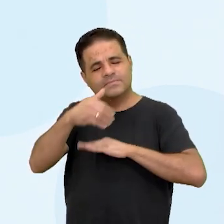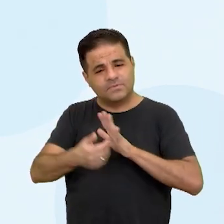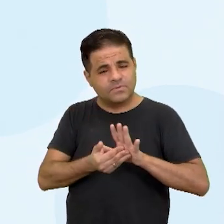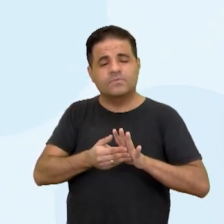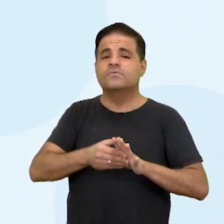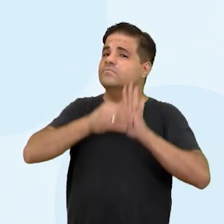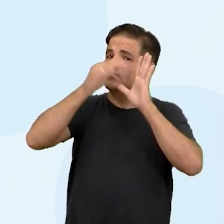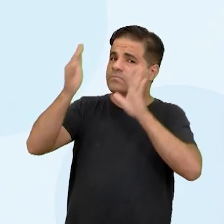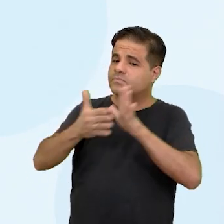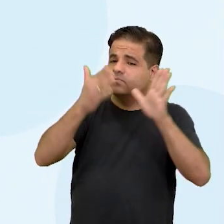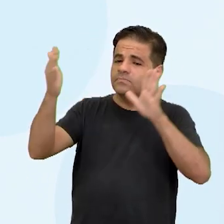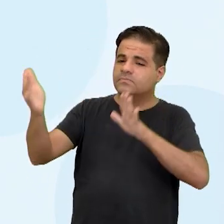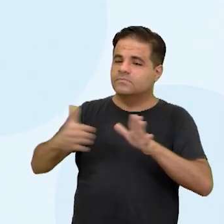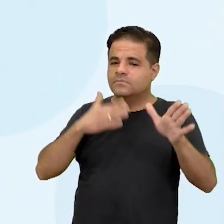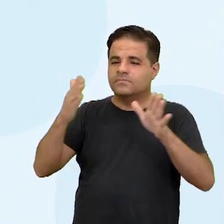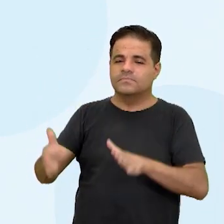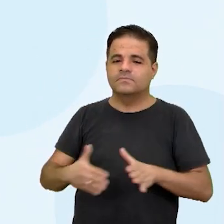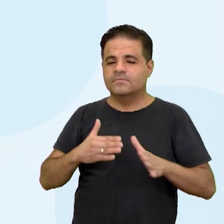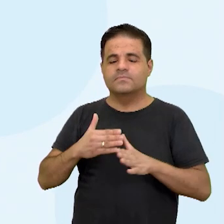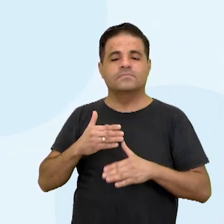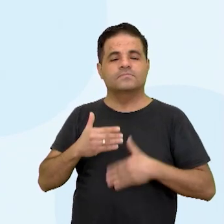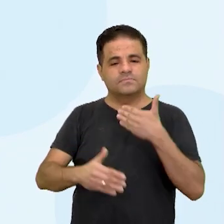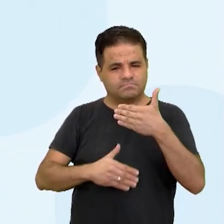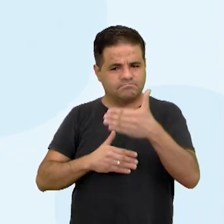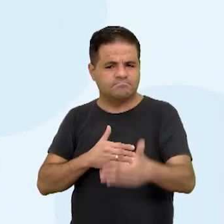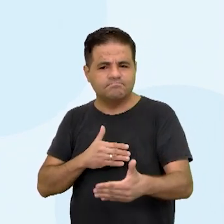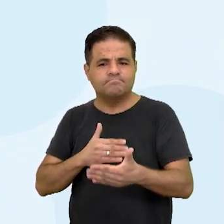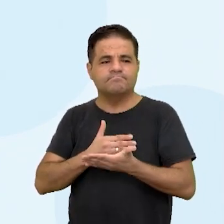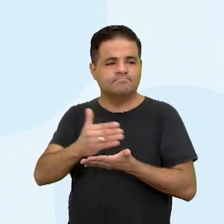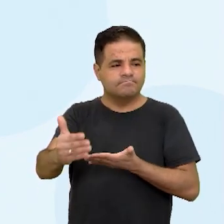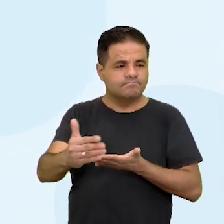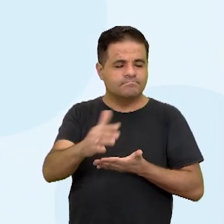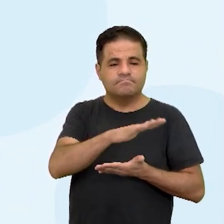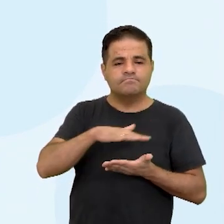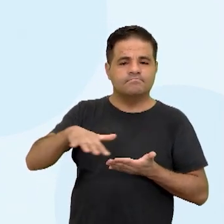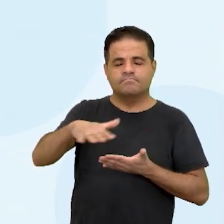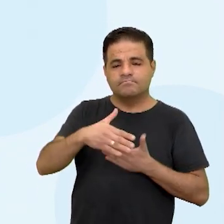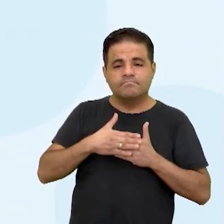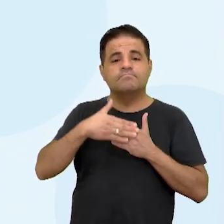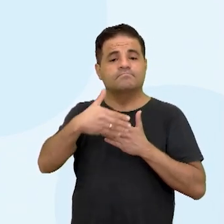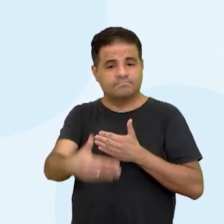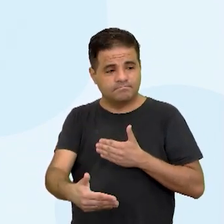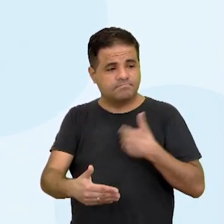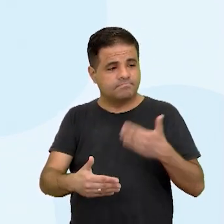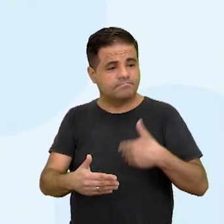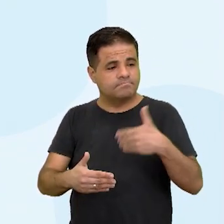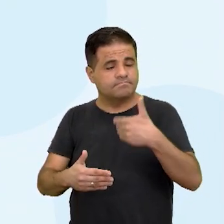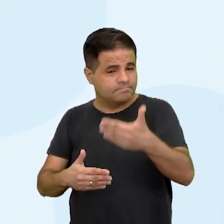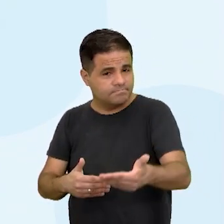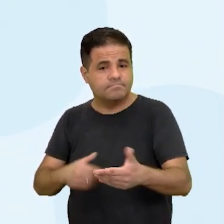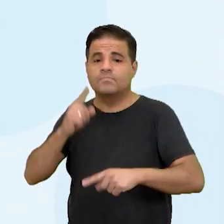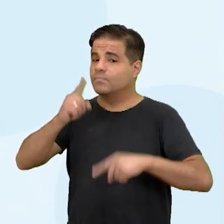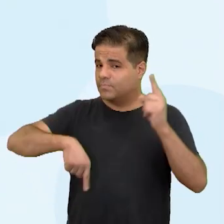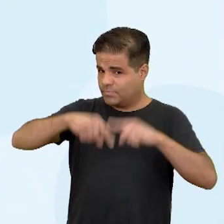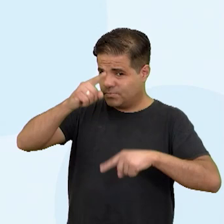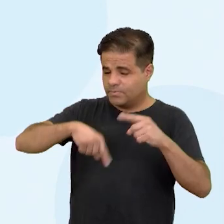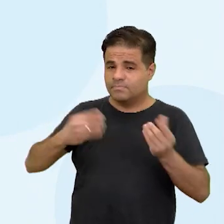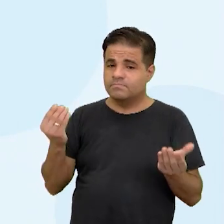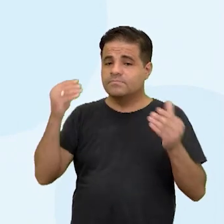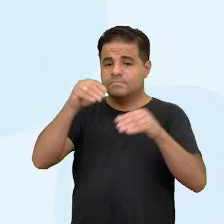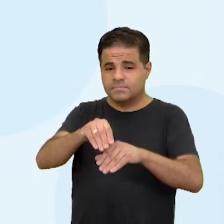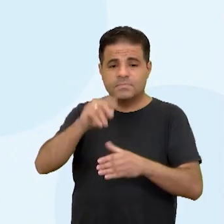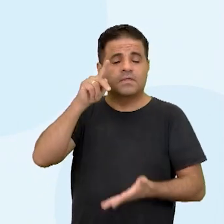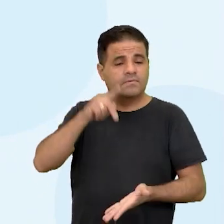ele está produzindo um ideal de vida. Então, o consumidor acredita que está escolhendo um produto, quando,